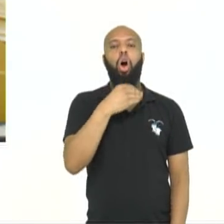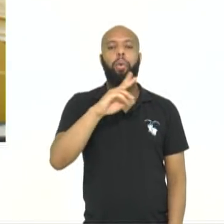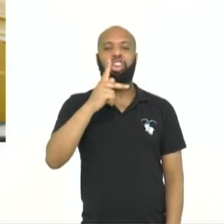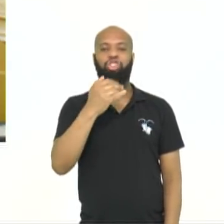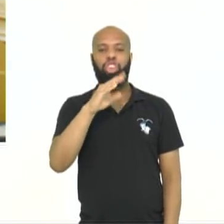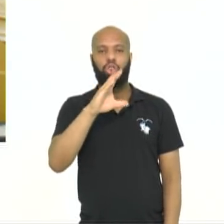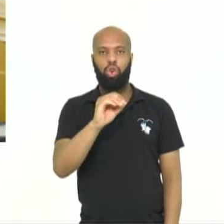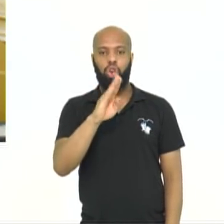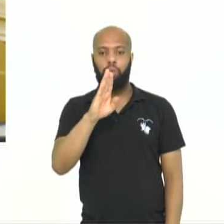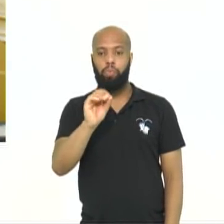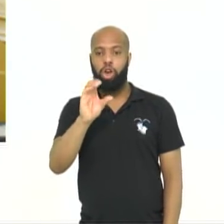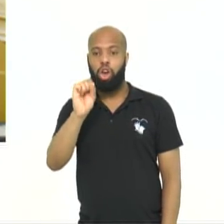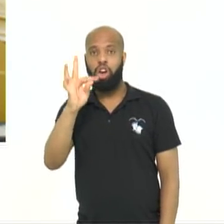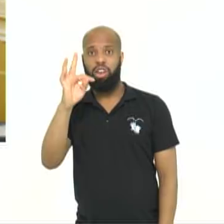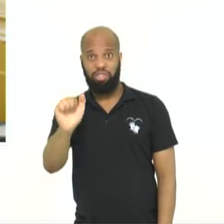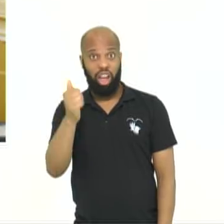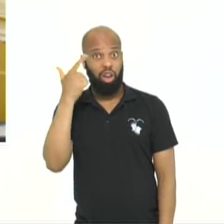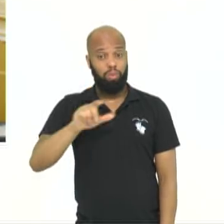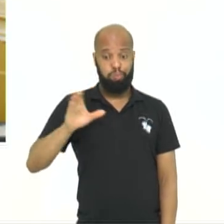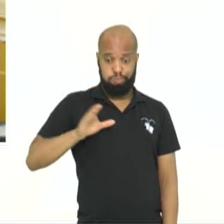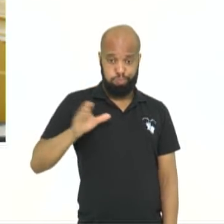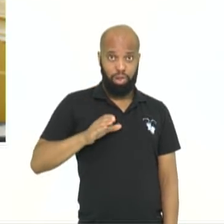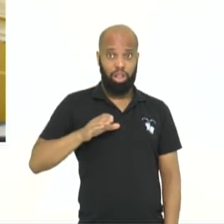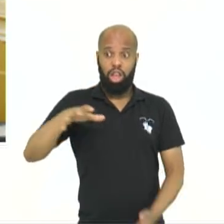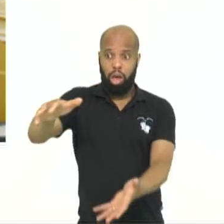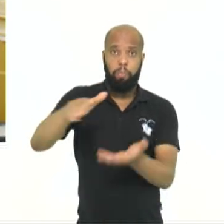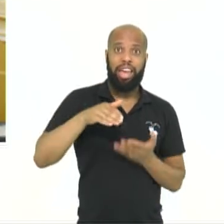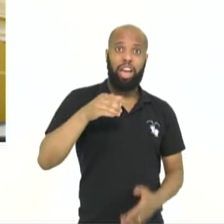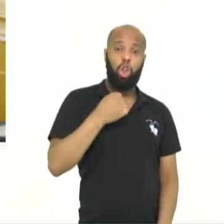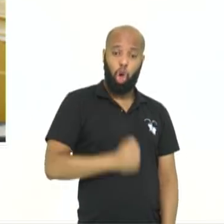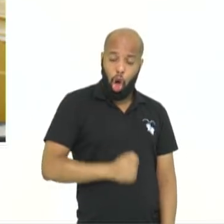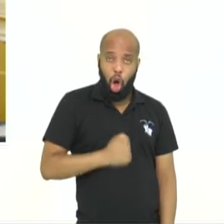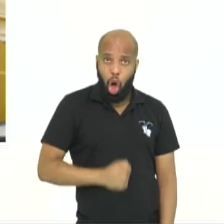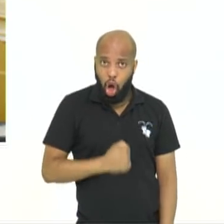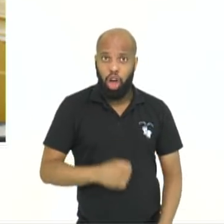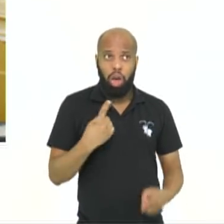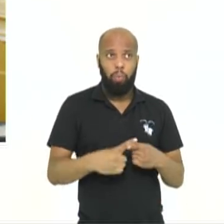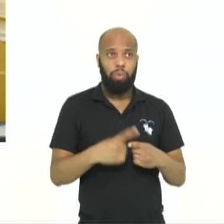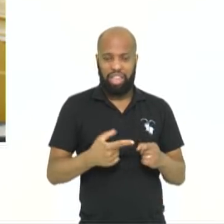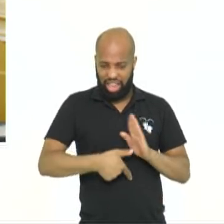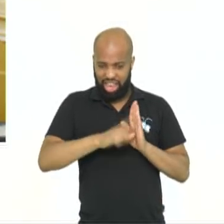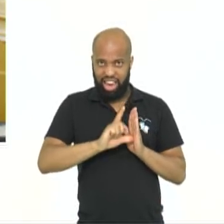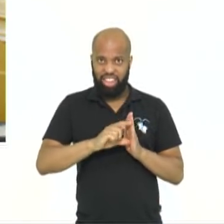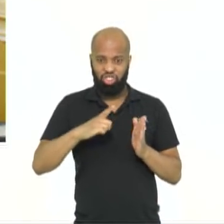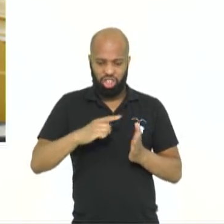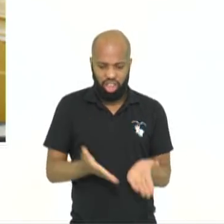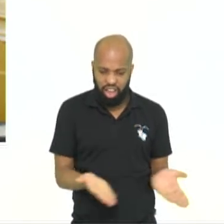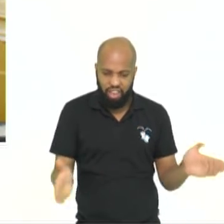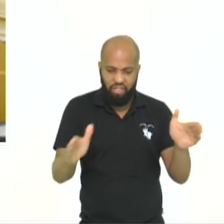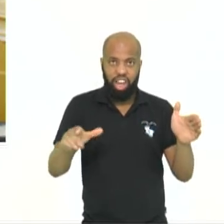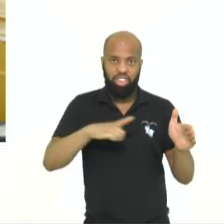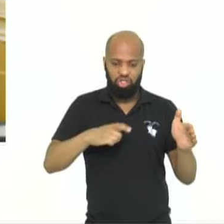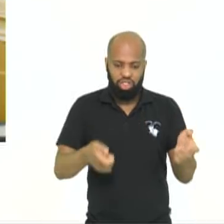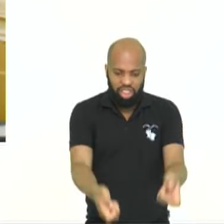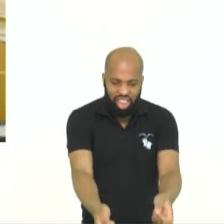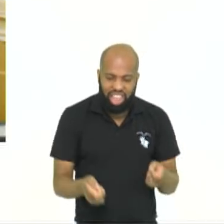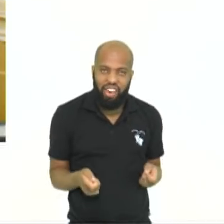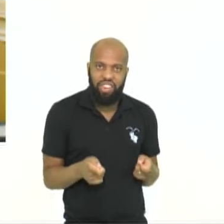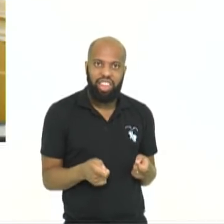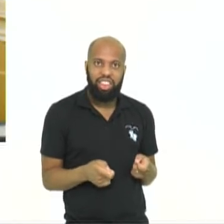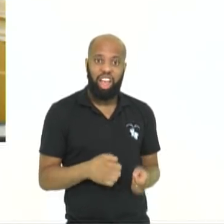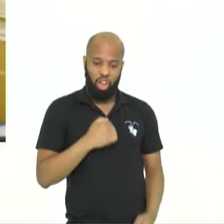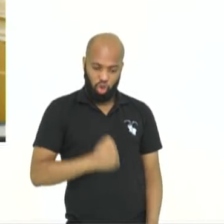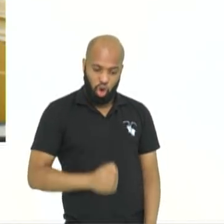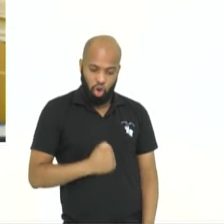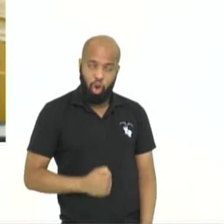fez uma fortuna recolhendo esgoto. Os vasos sanitários eram de madeira e havia uma gaveta embaixo, onde eram depositados